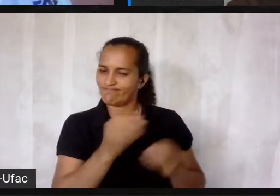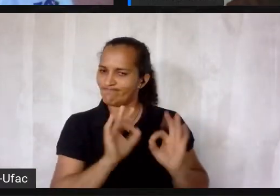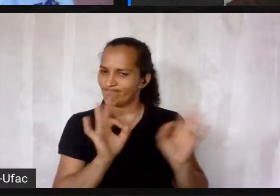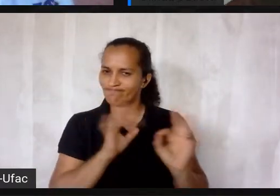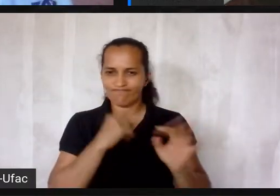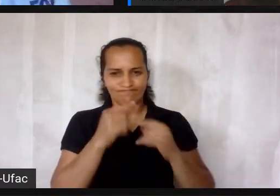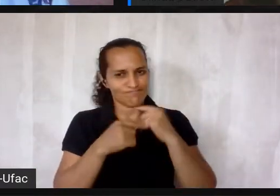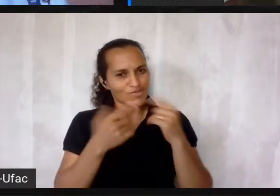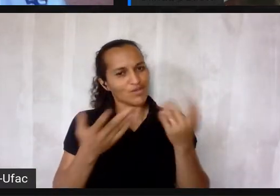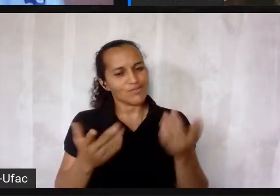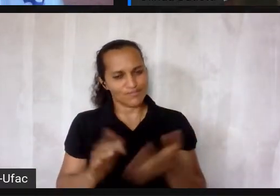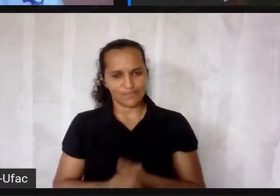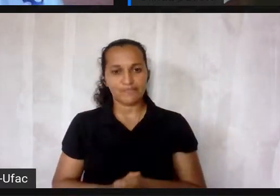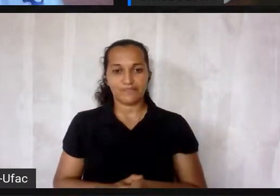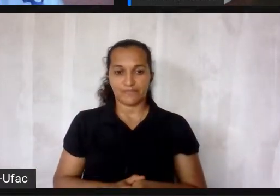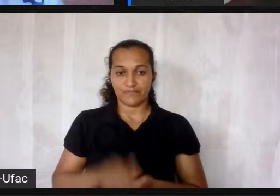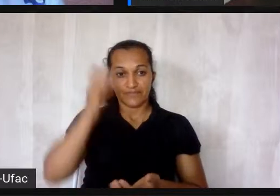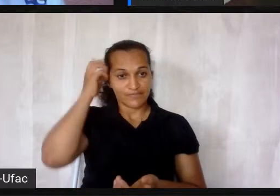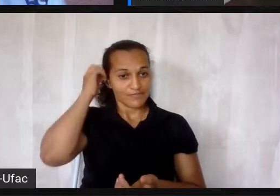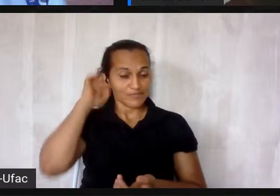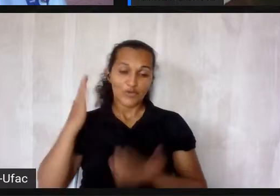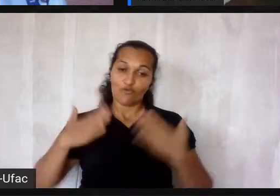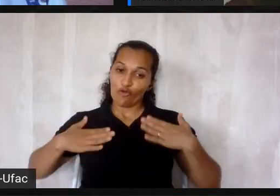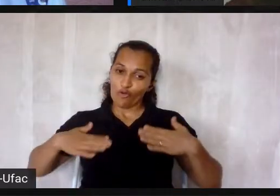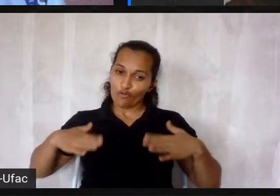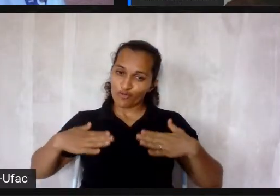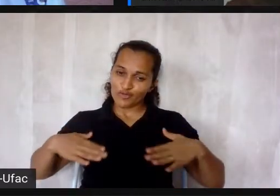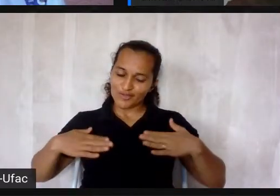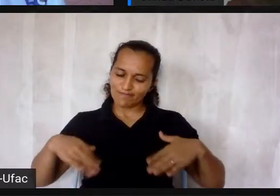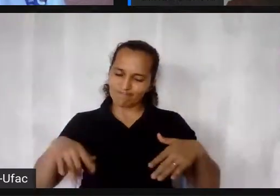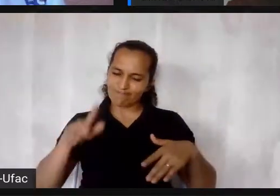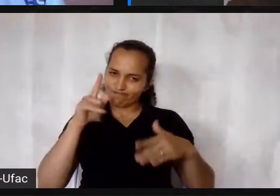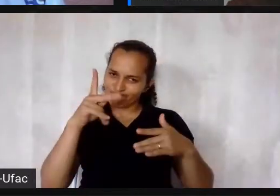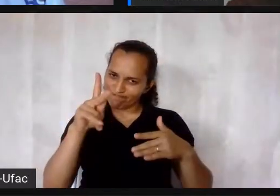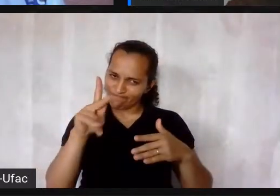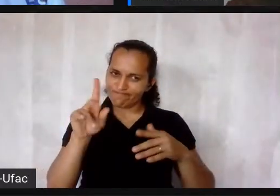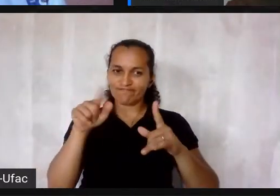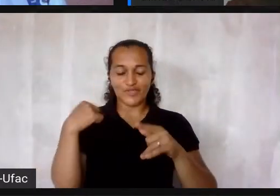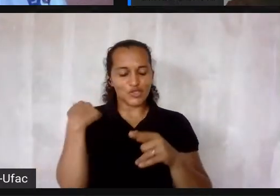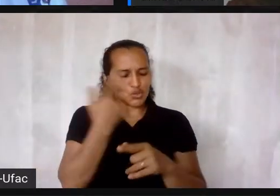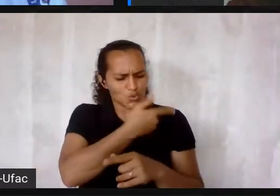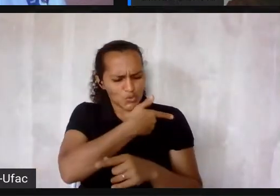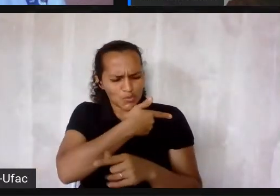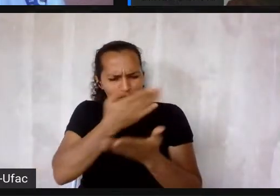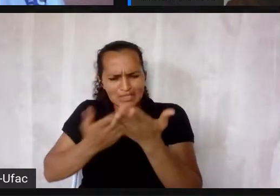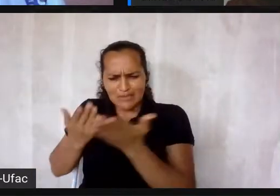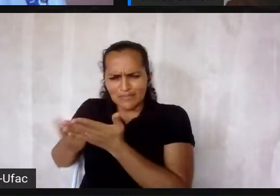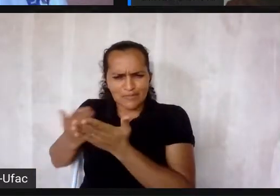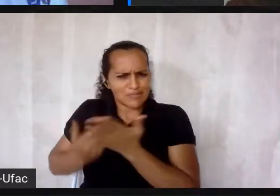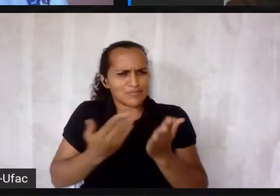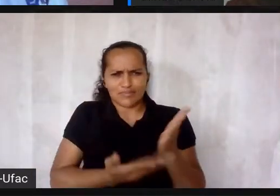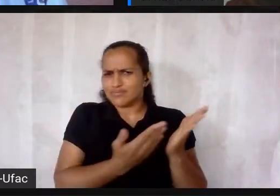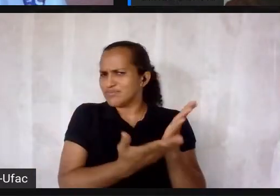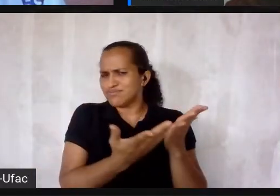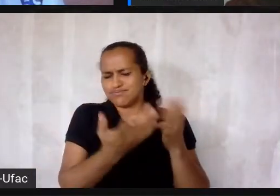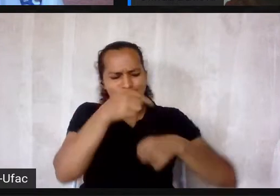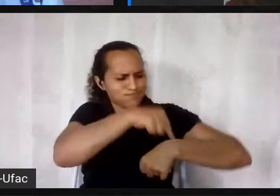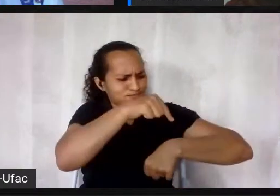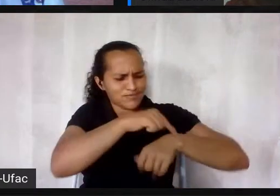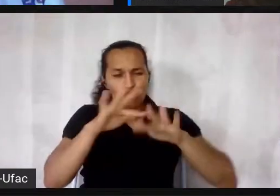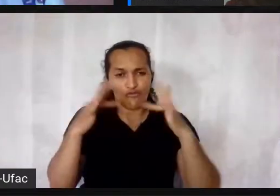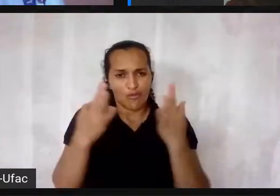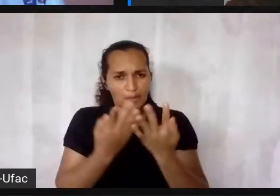Eu vou confortar o seu coração em dizer que nós perdemos muitas coisas. Momentos com a família,